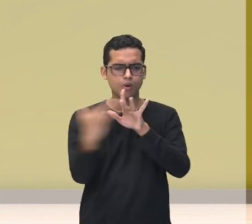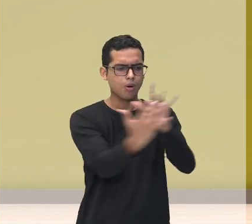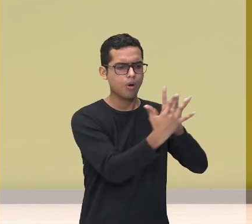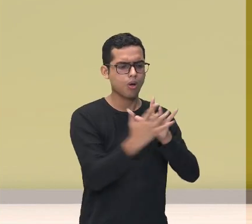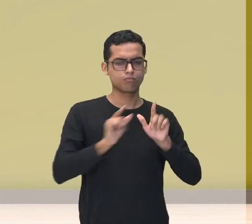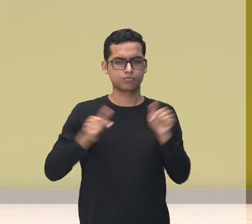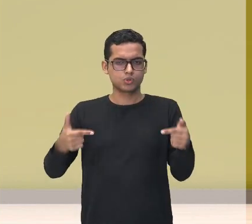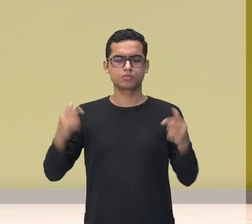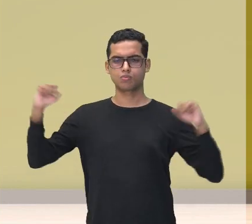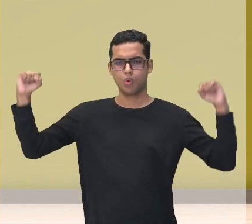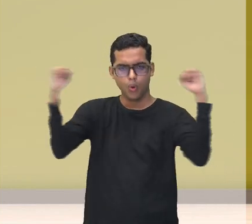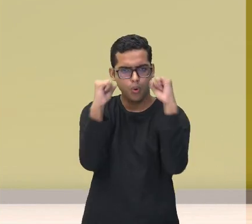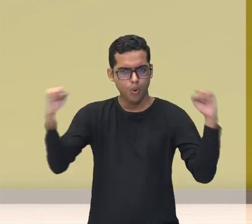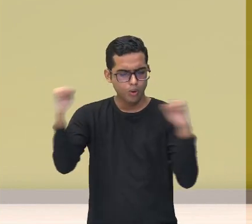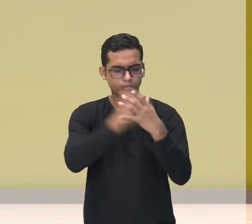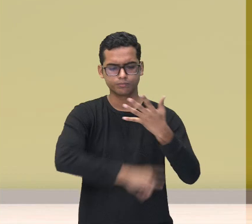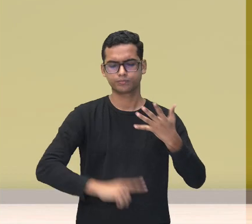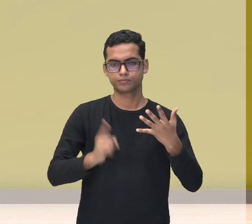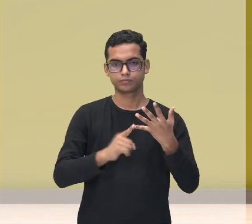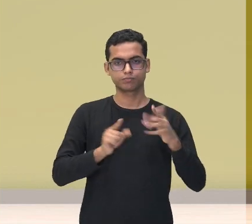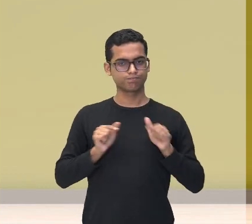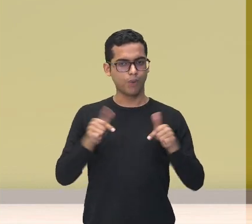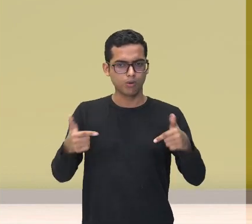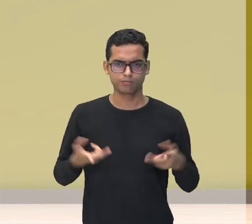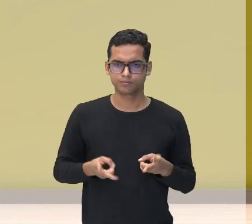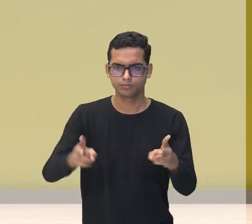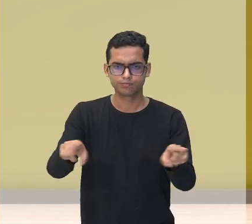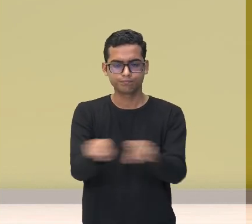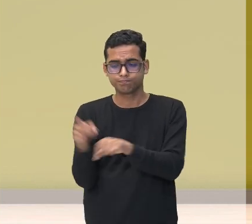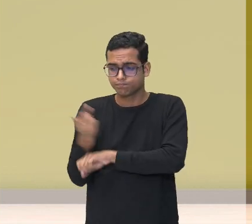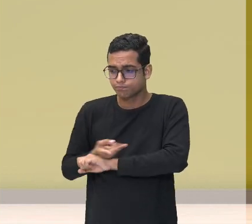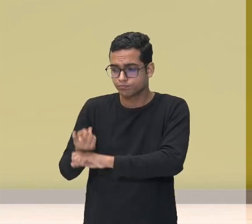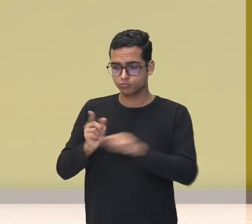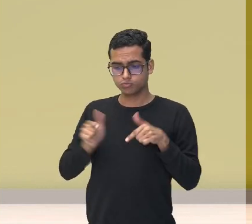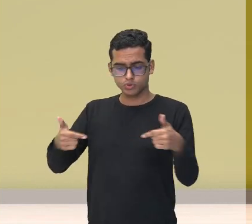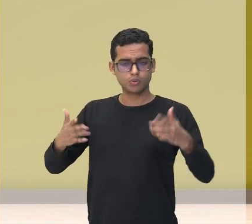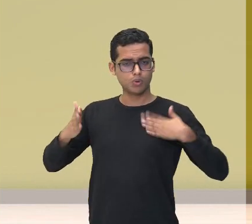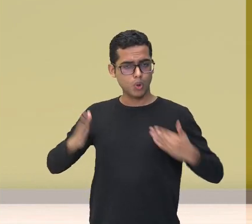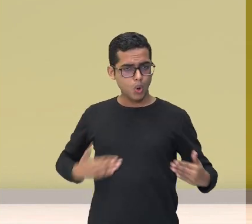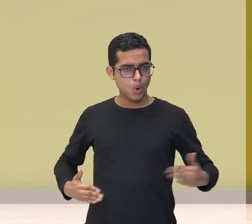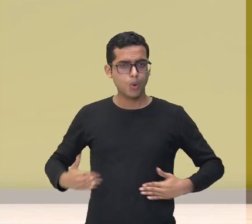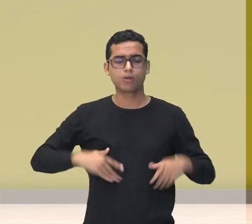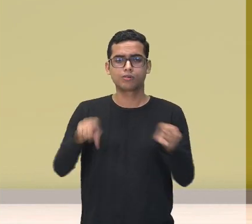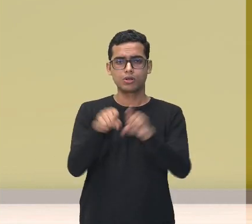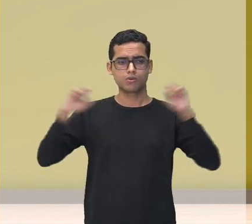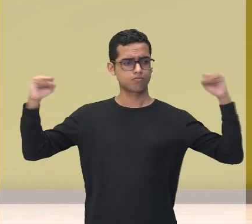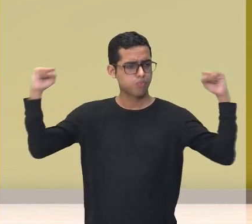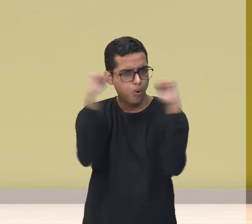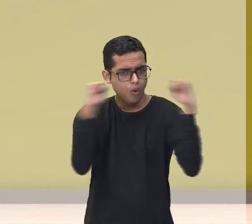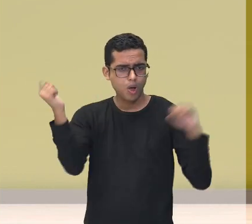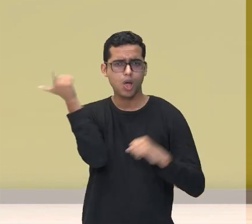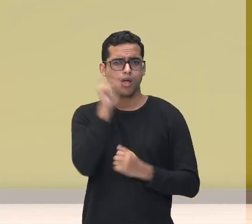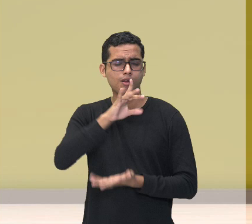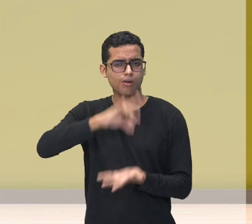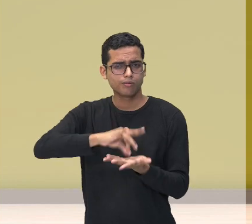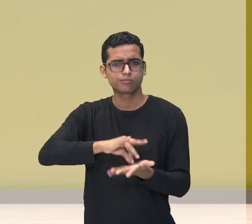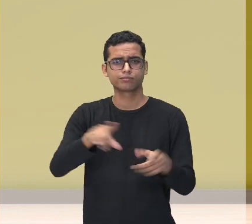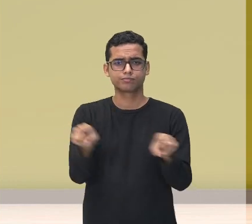e, principalmente, ser ativo, procurar uma atividade física que te favoreça, que te chame a atenção